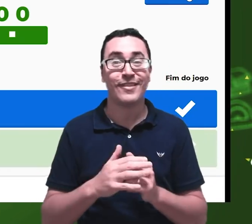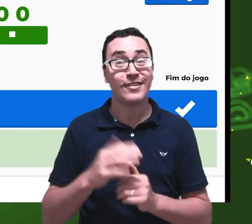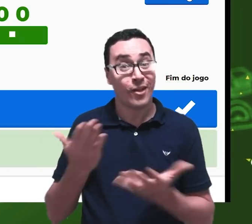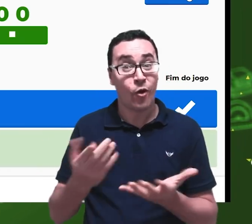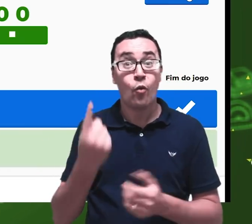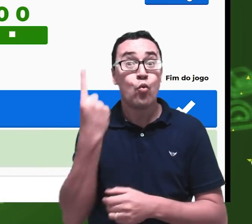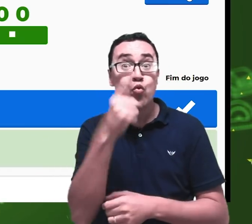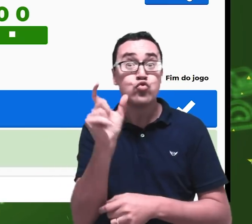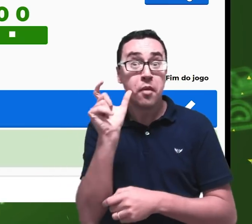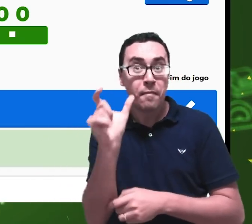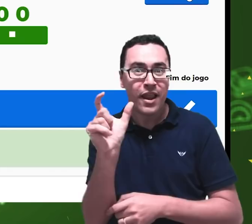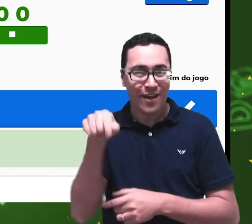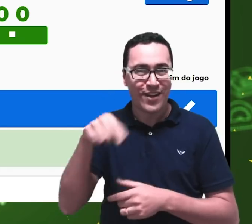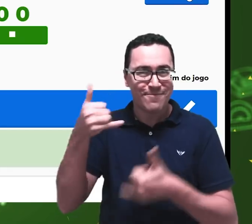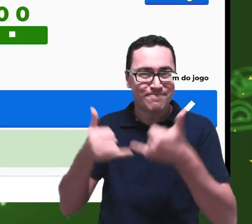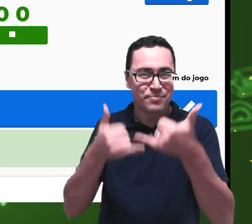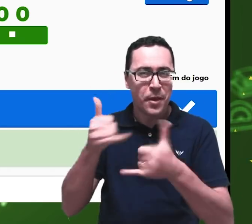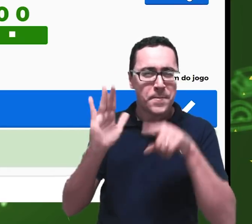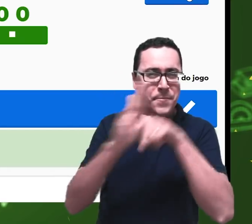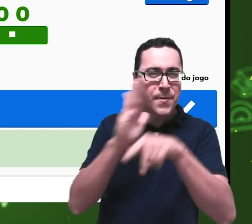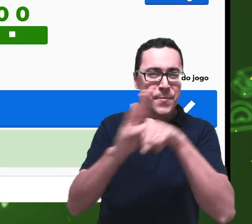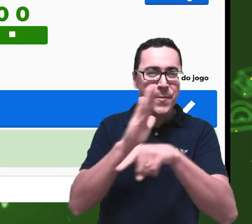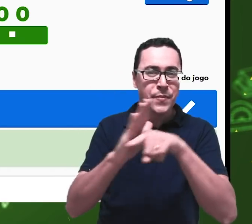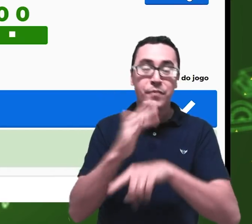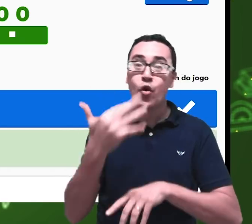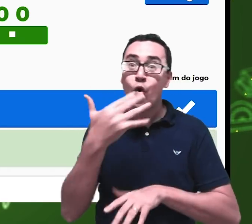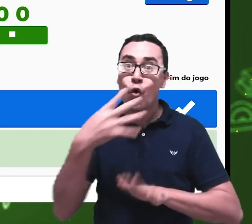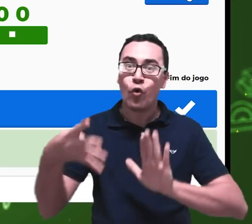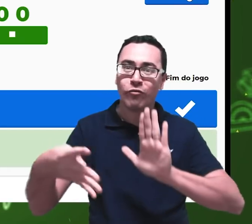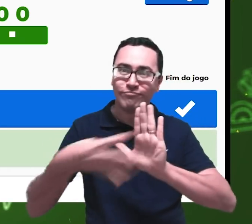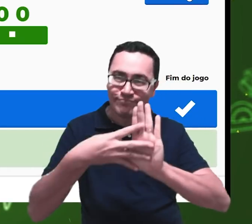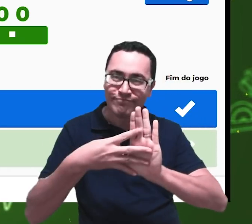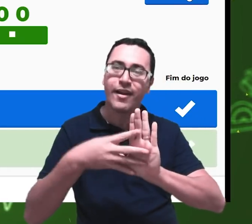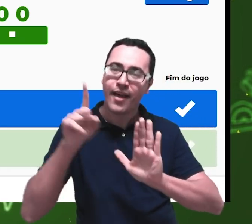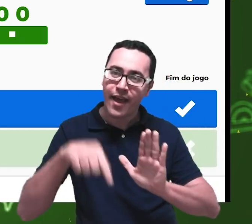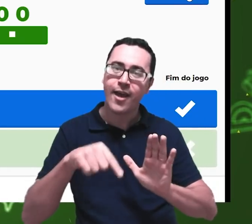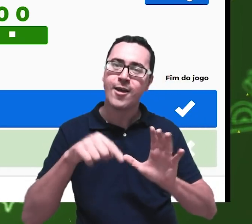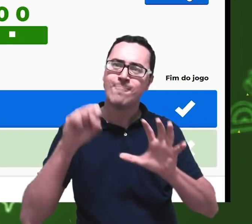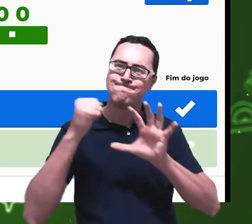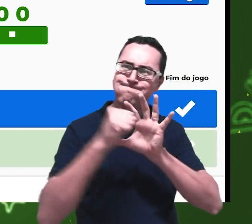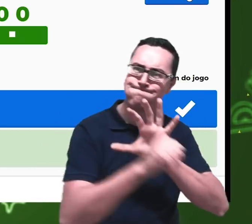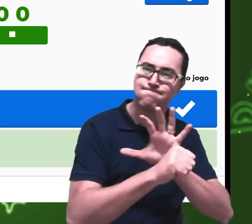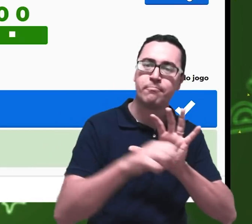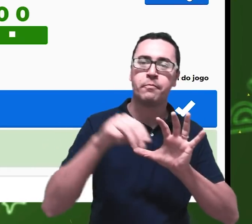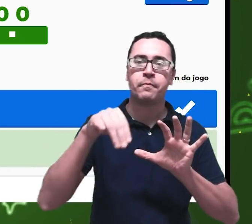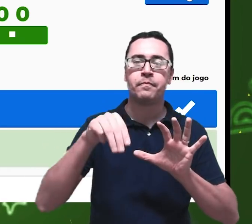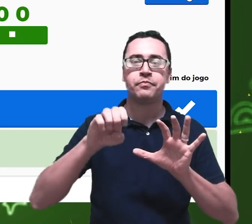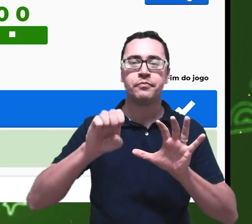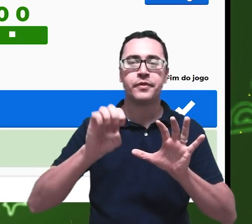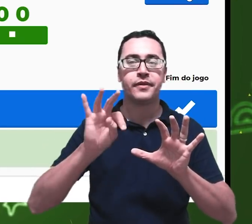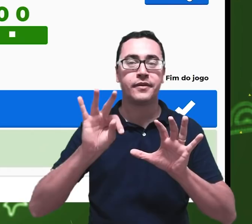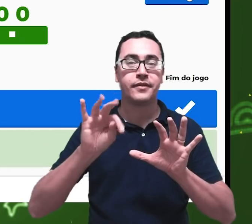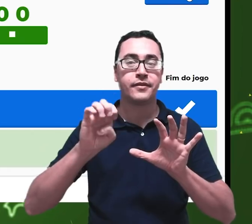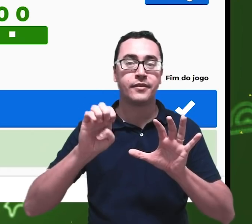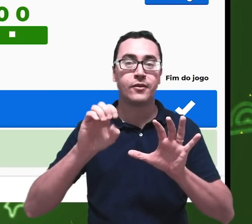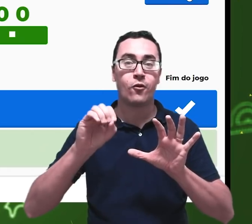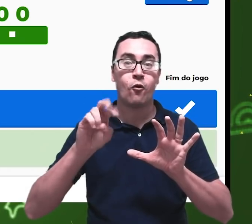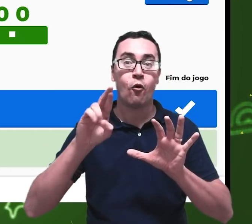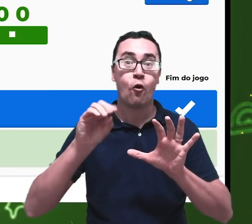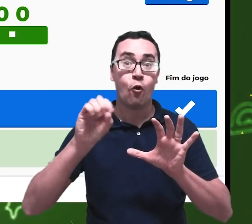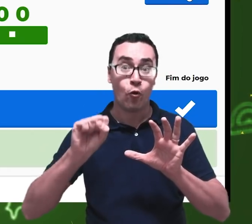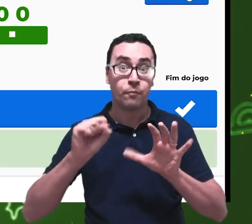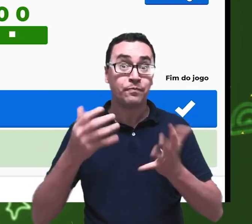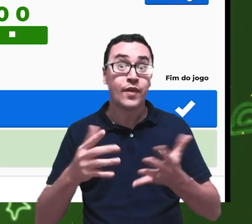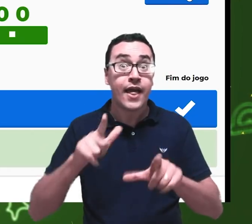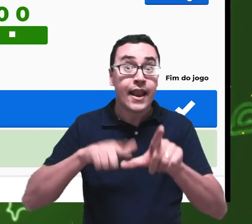palavra meteoros. E vocês vão circular a letra E. Vamos juntar